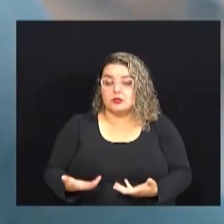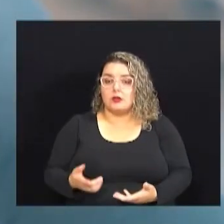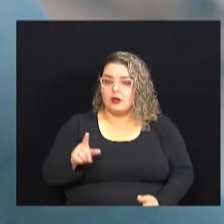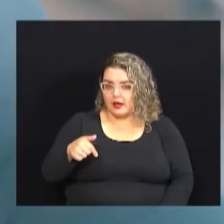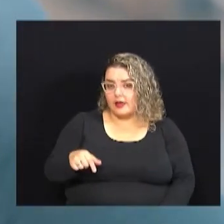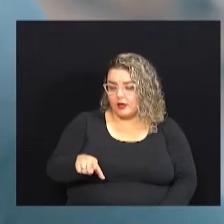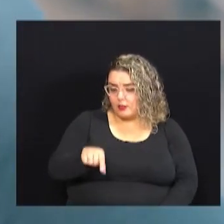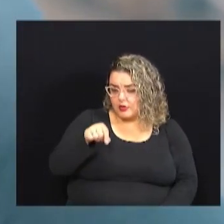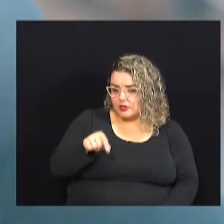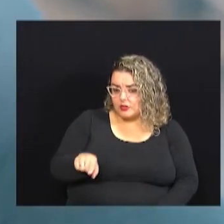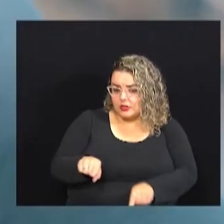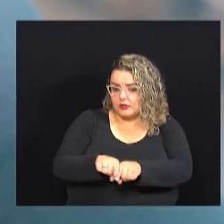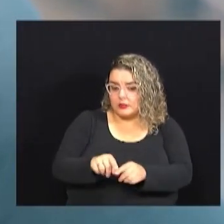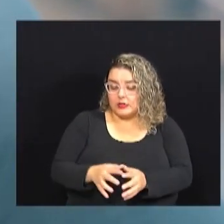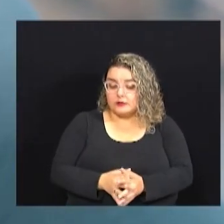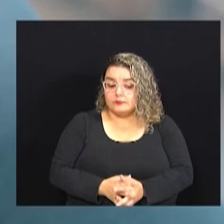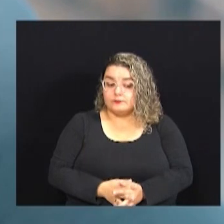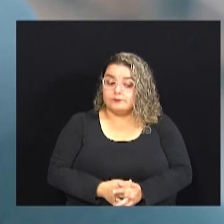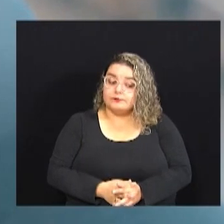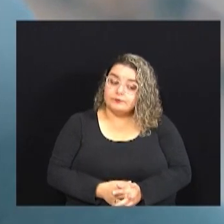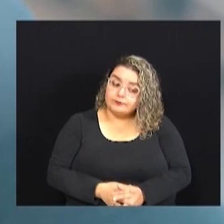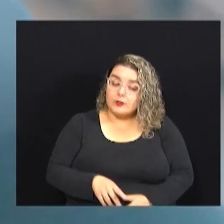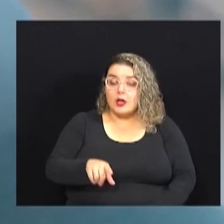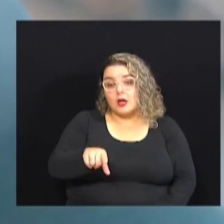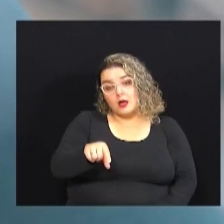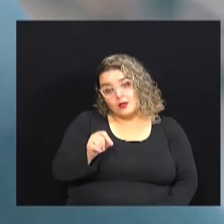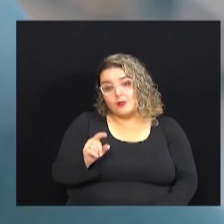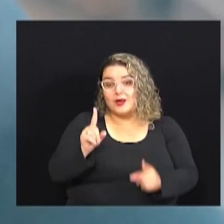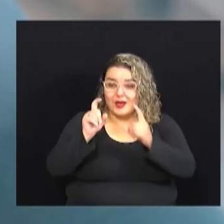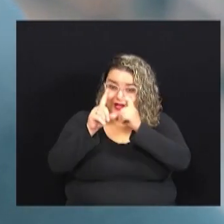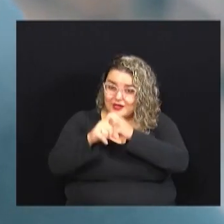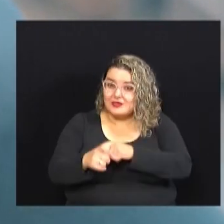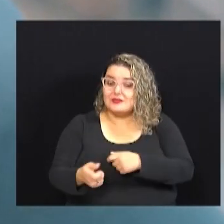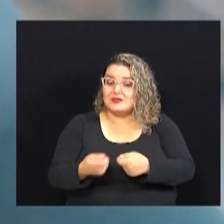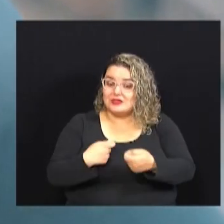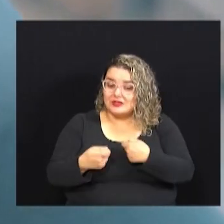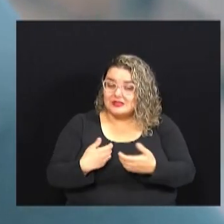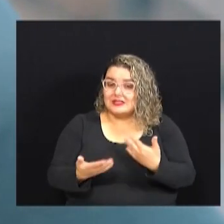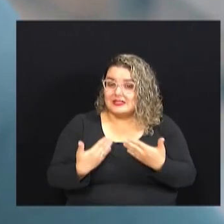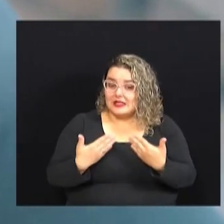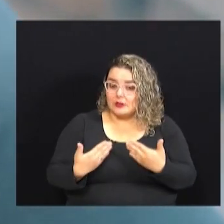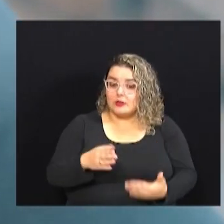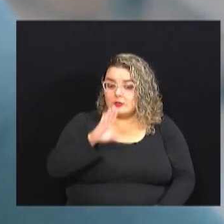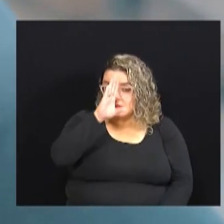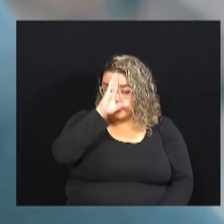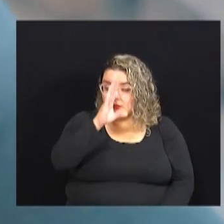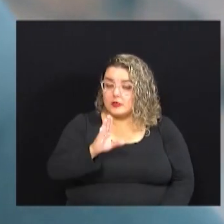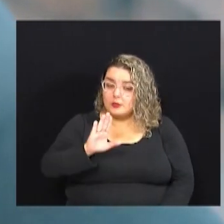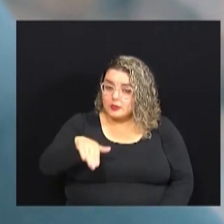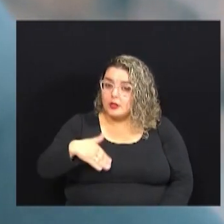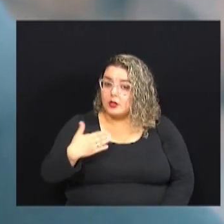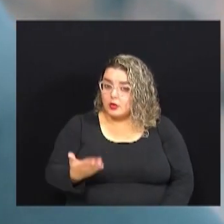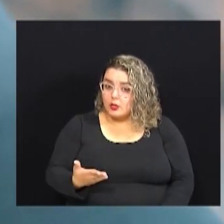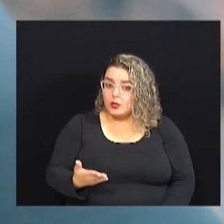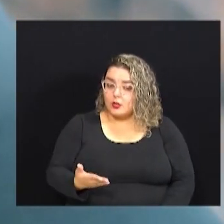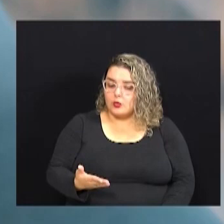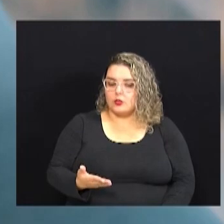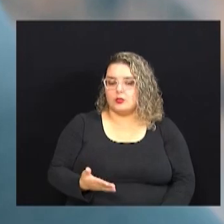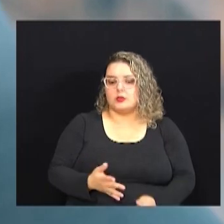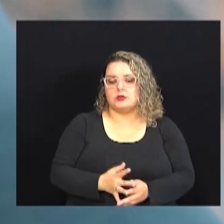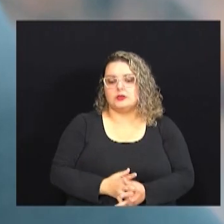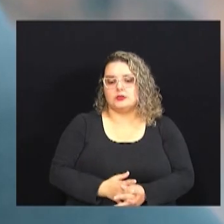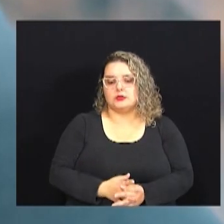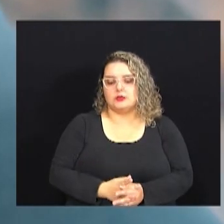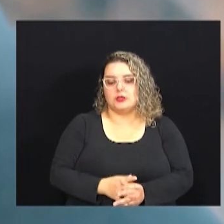negociar é uma opção também? É uma opção, mas é difícil negociar, né? Principalmente quando você ainda